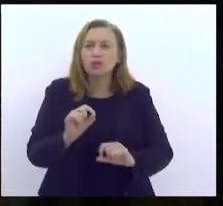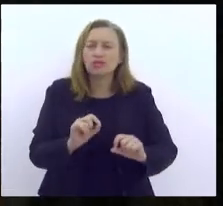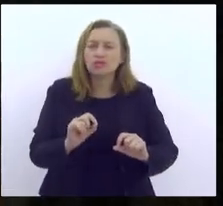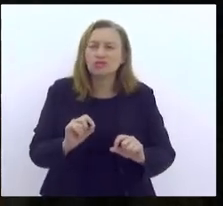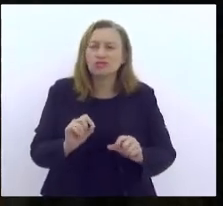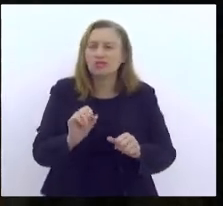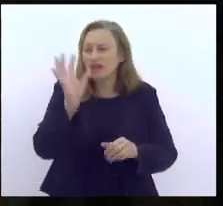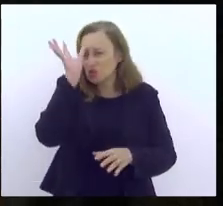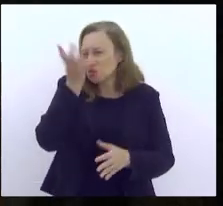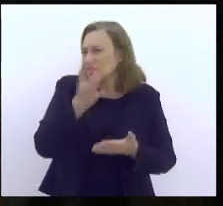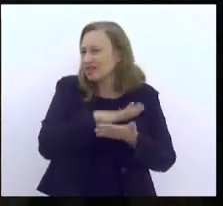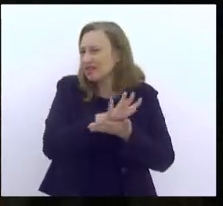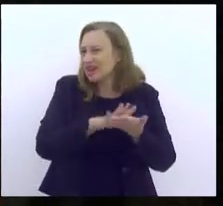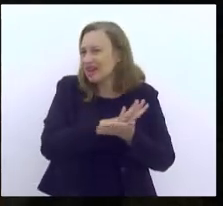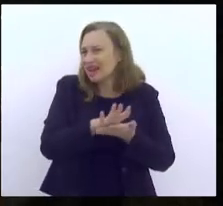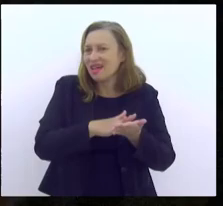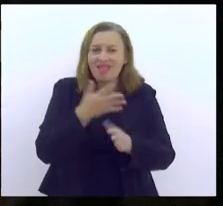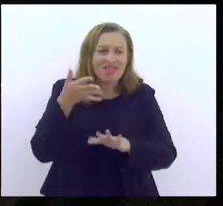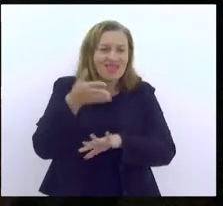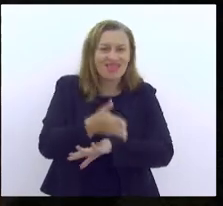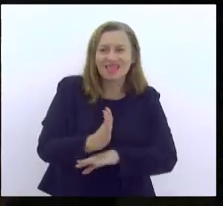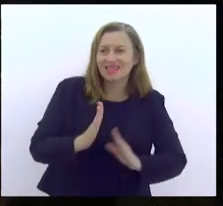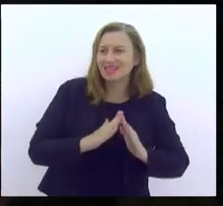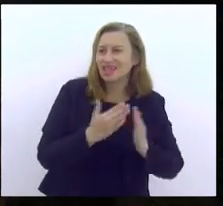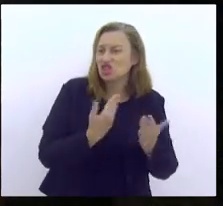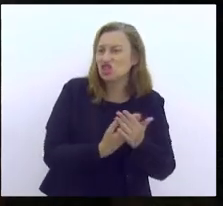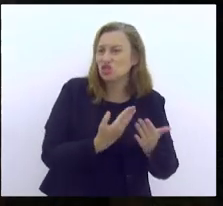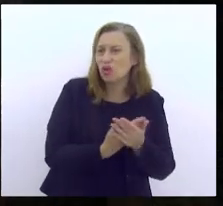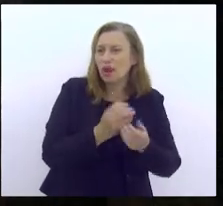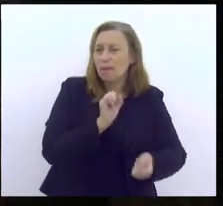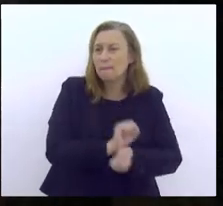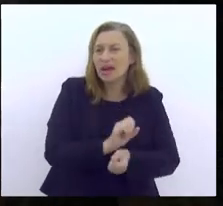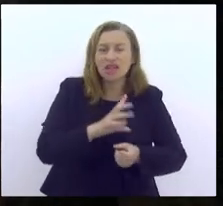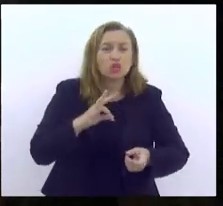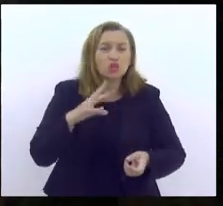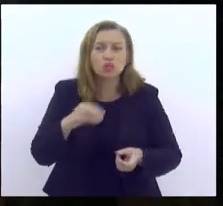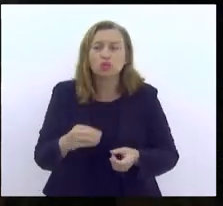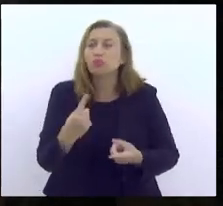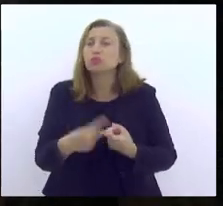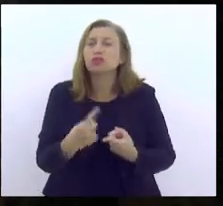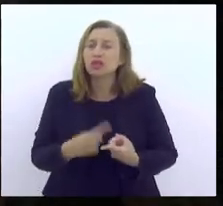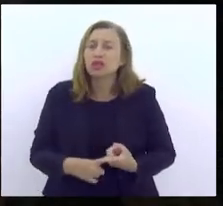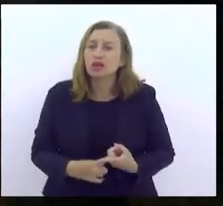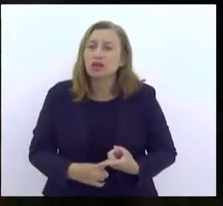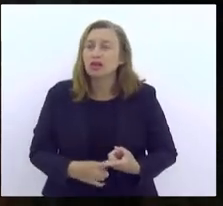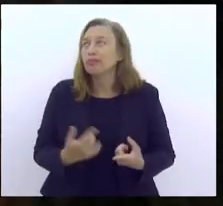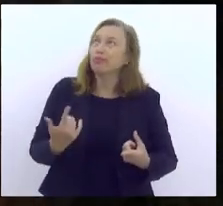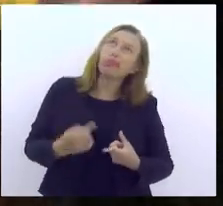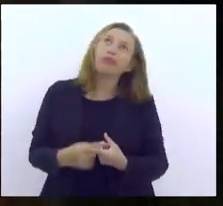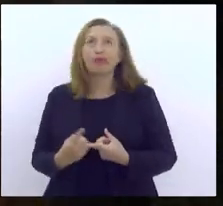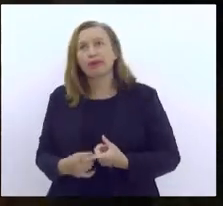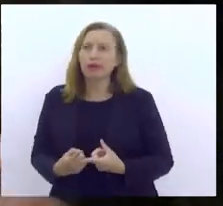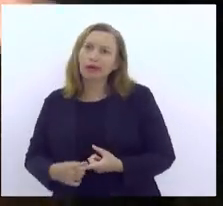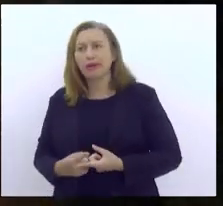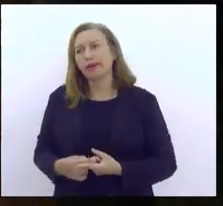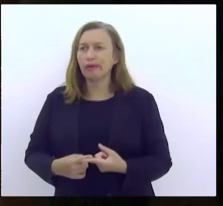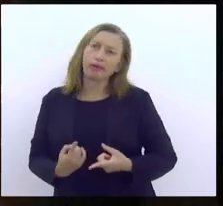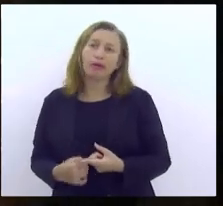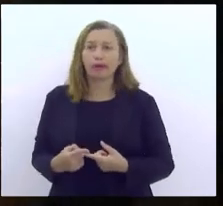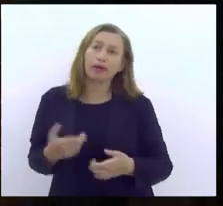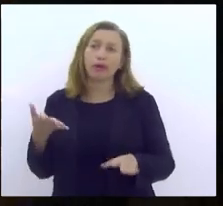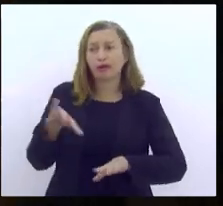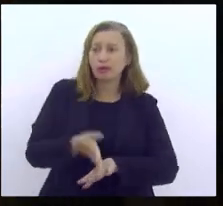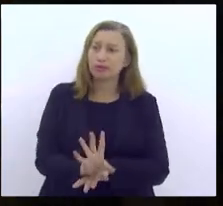nada. Aí entra e para a escola, para a creche, para tudo. Por quê? Porque entrou as forças